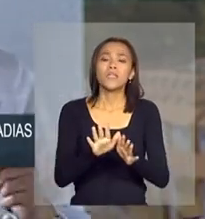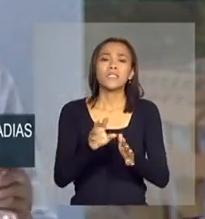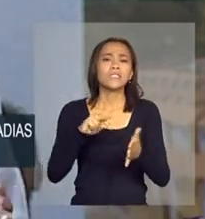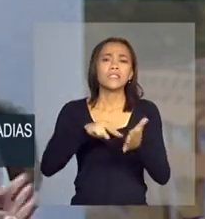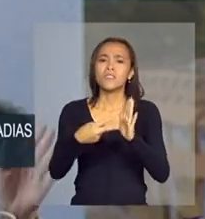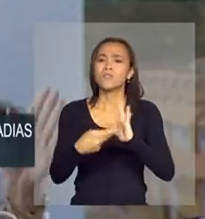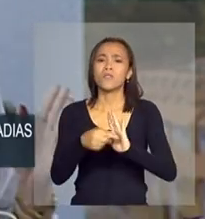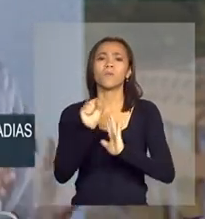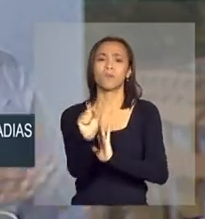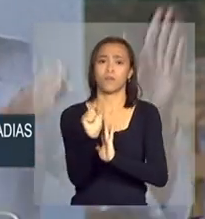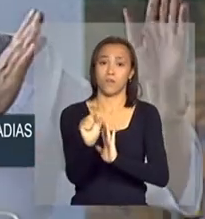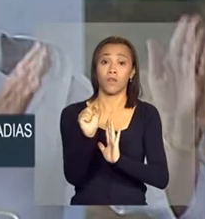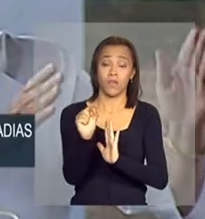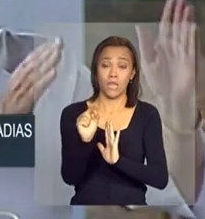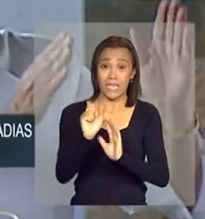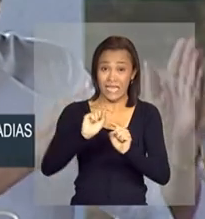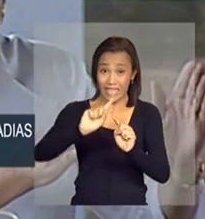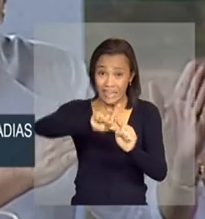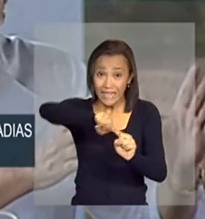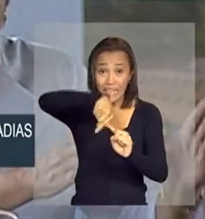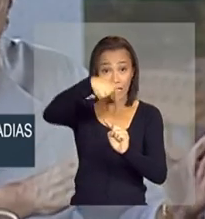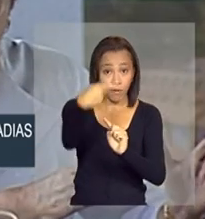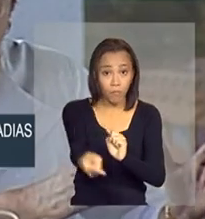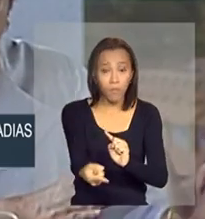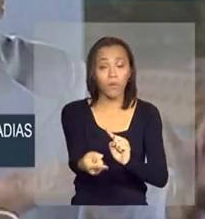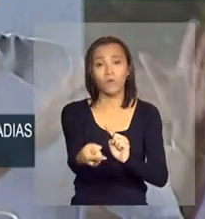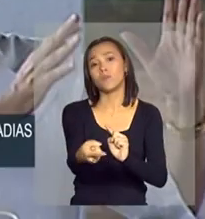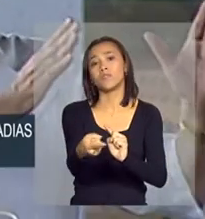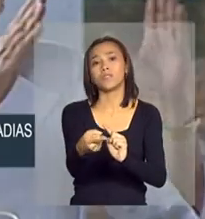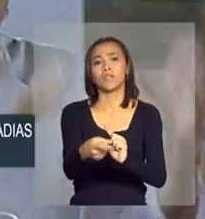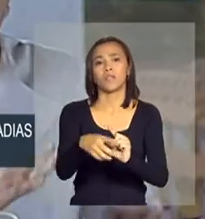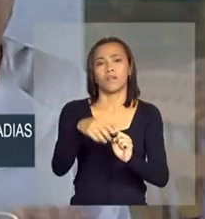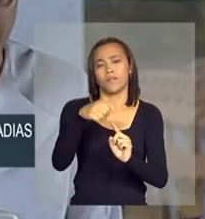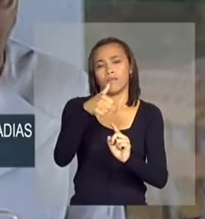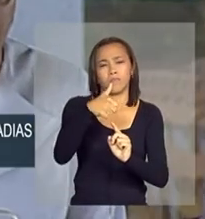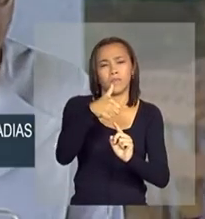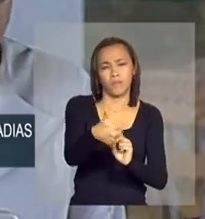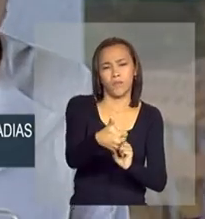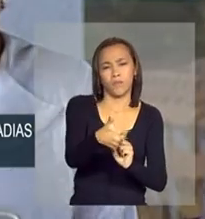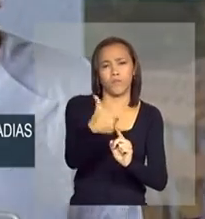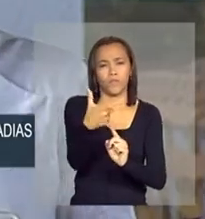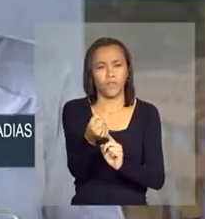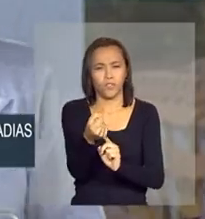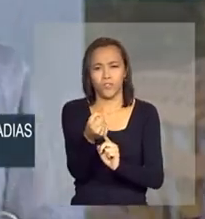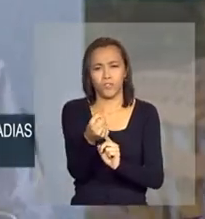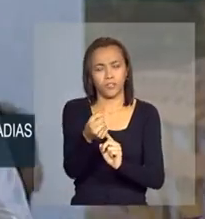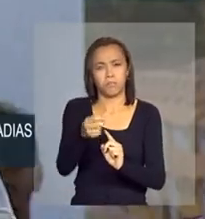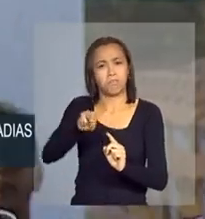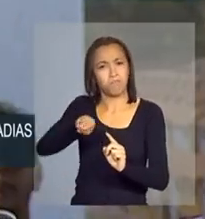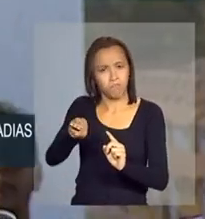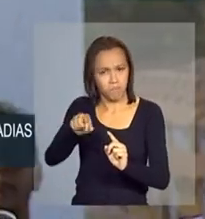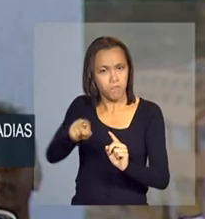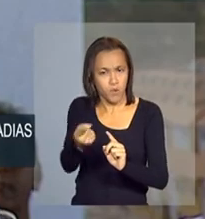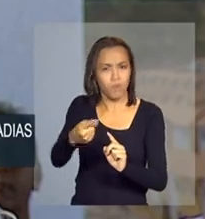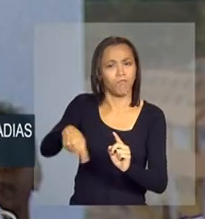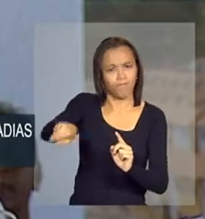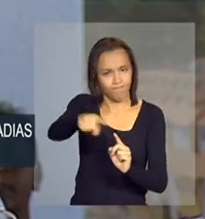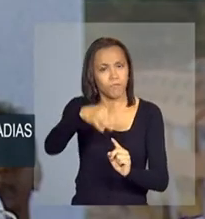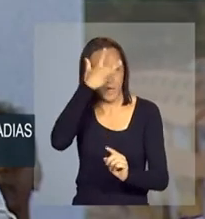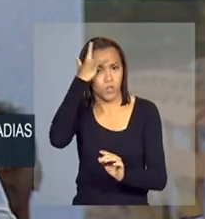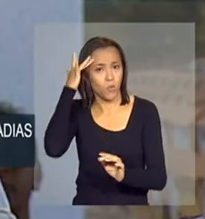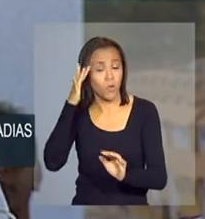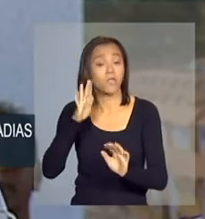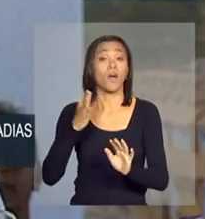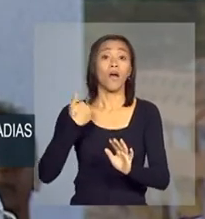significa que depois que acabar em esse 120 e poucos mil nós sabemos que ainda